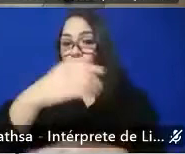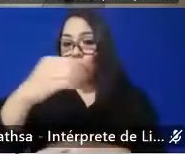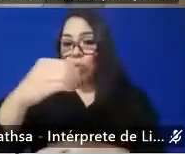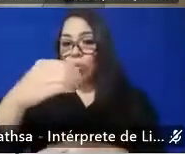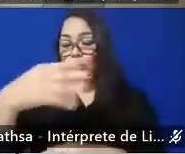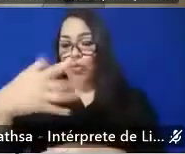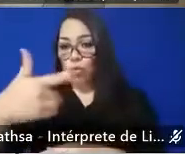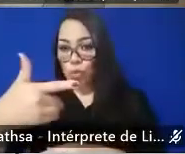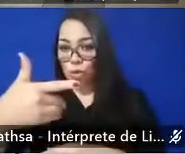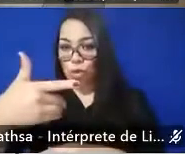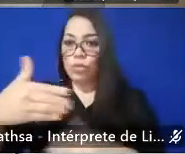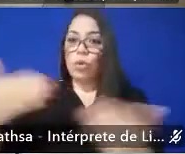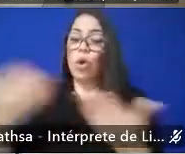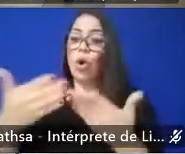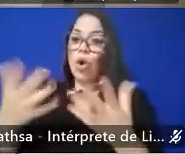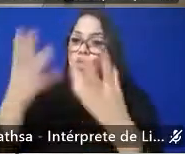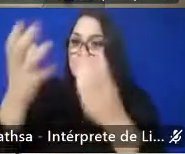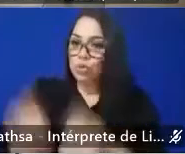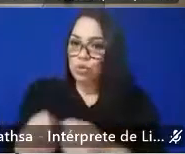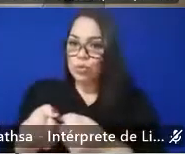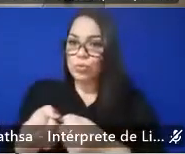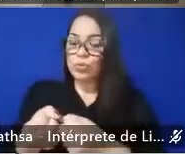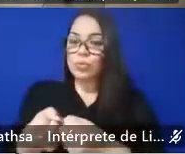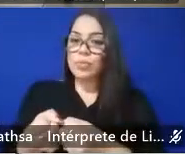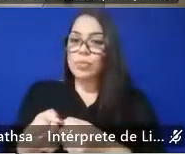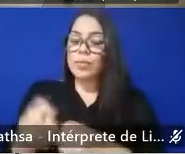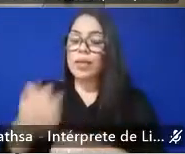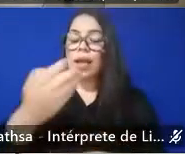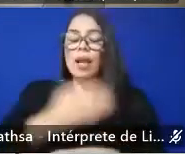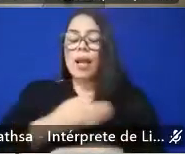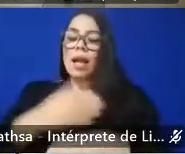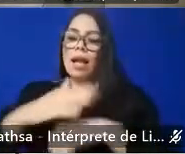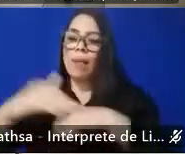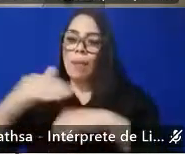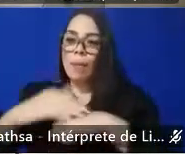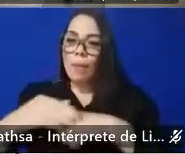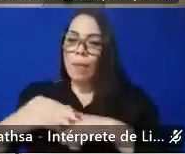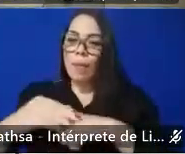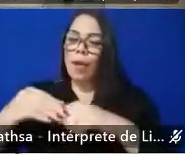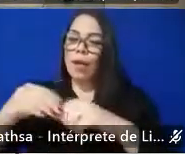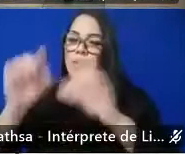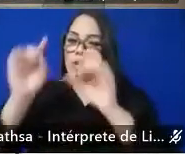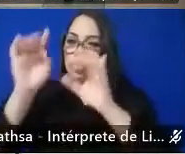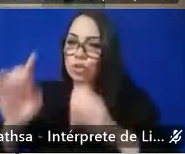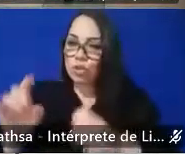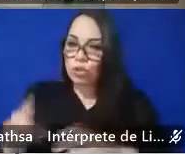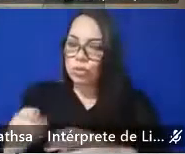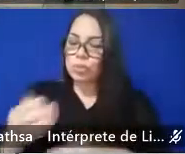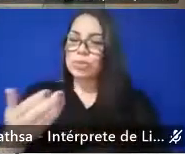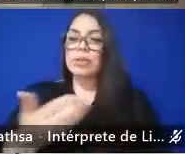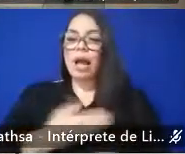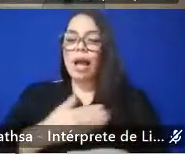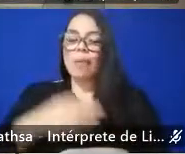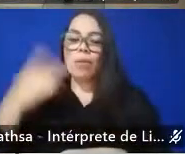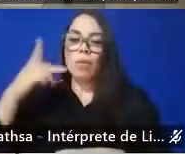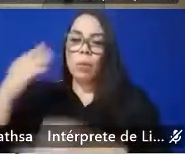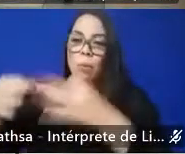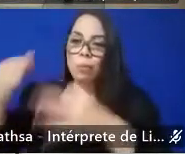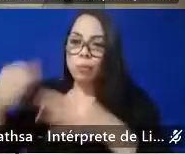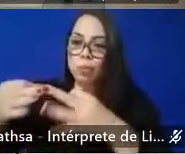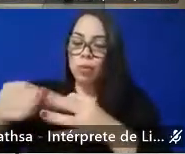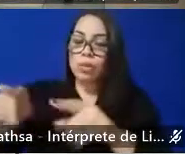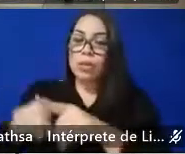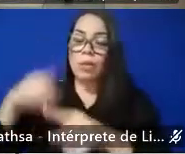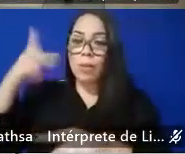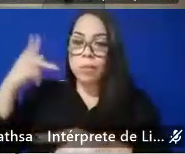hoje encostado ele dos integrantes do órgão especial colegas Procuradores e promotores de Justiça